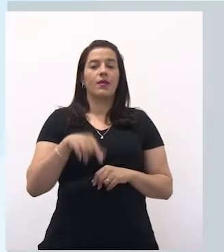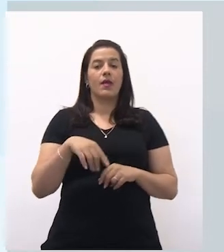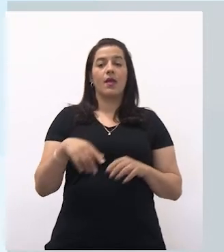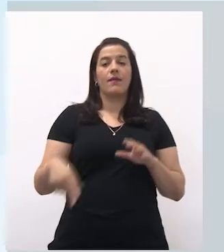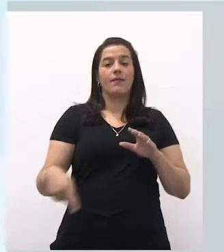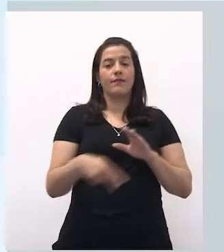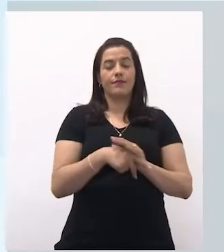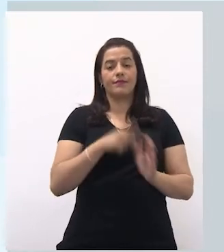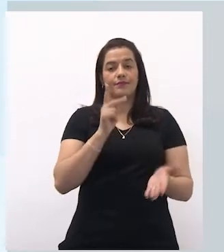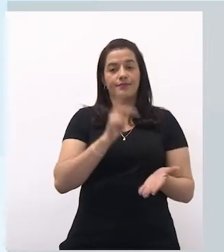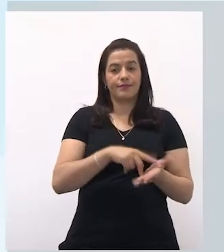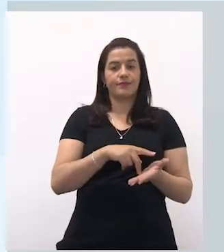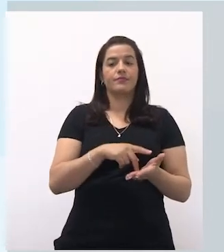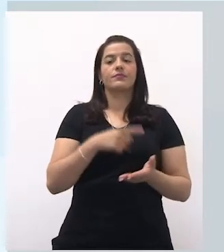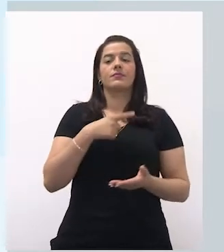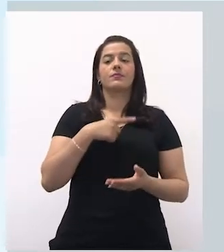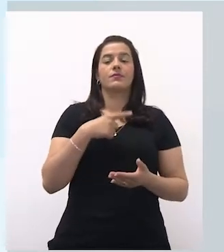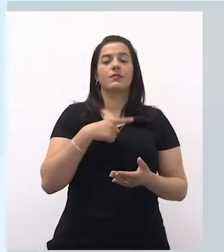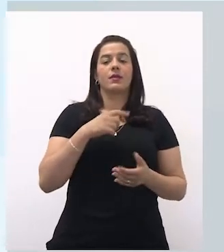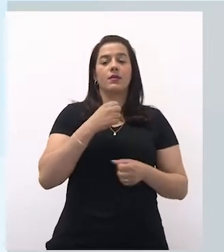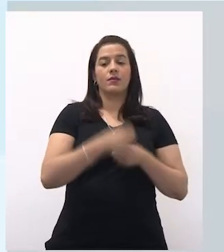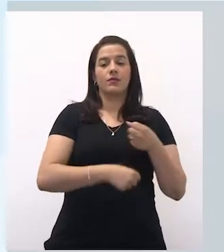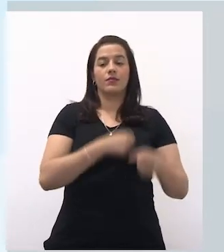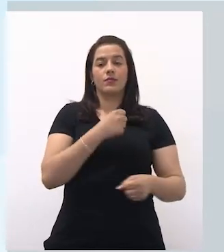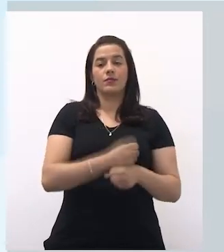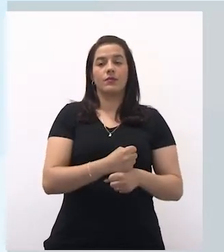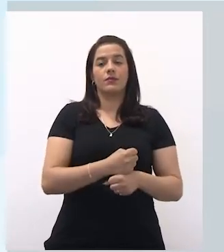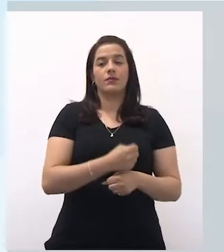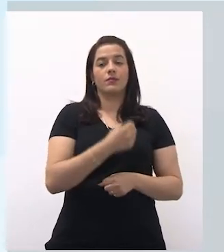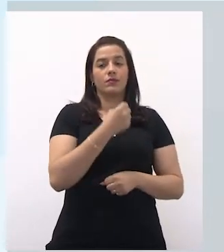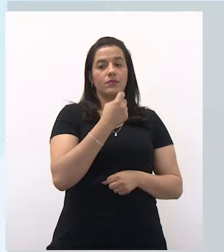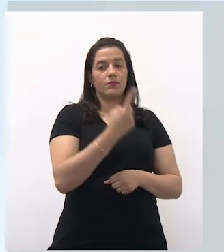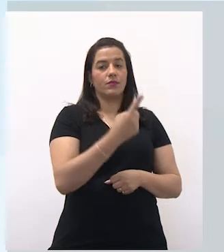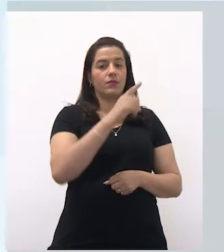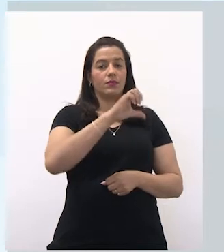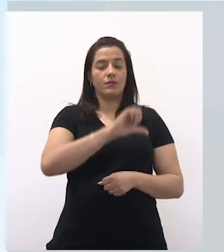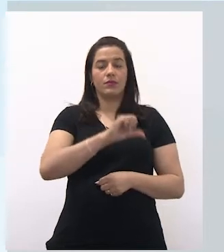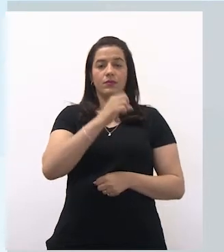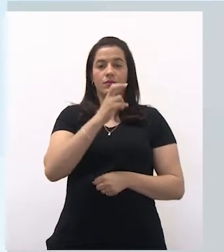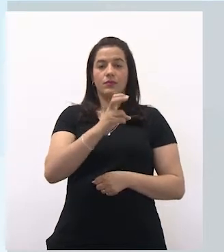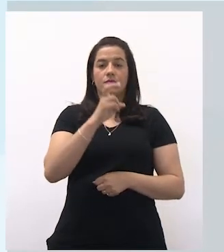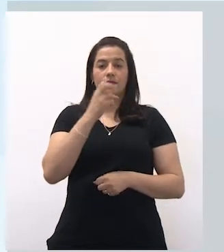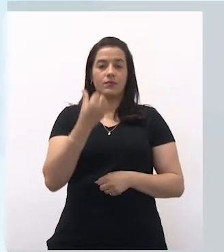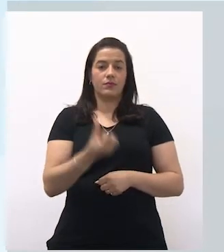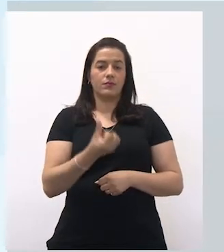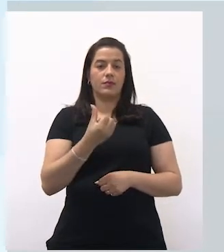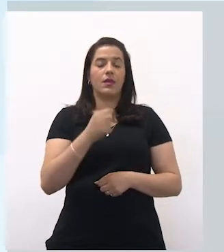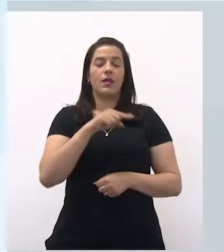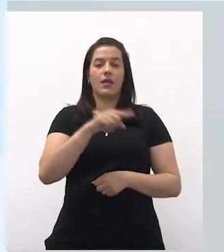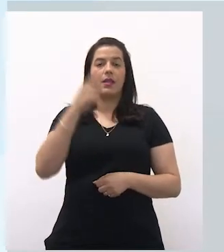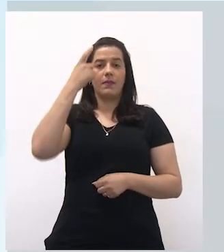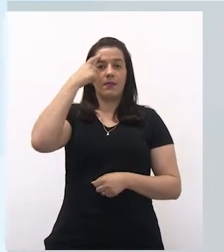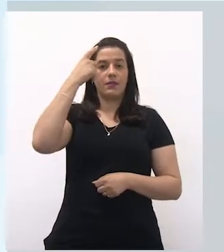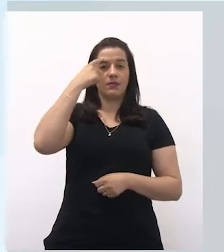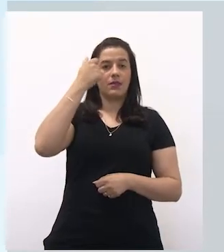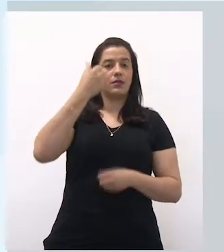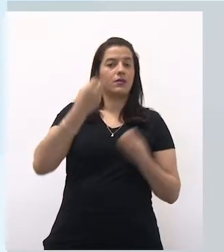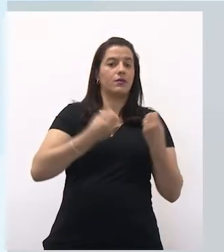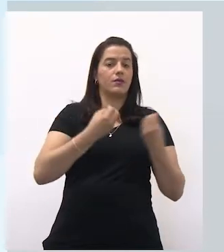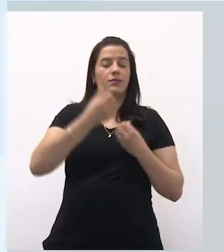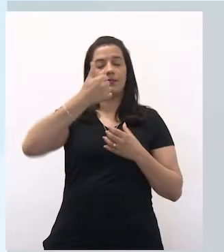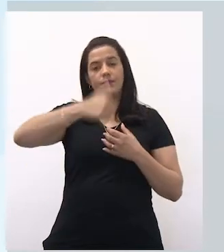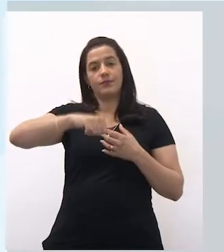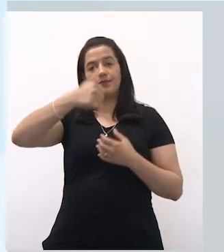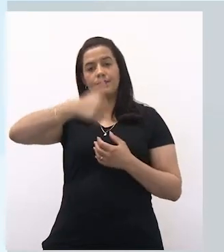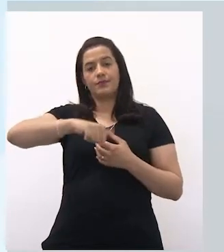original, ela foi lá de 1956 e foi pensada em avaliação. Foi pensada